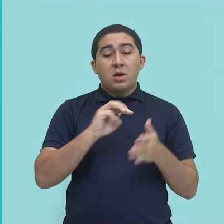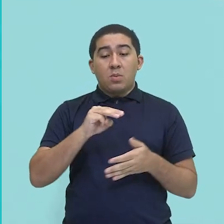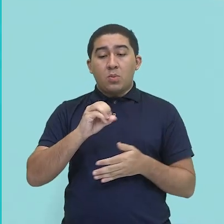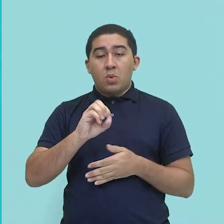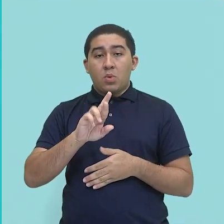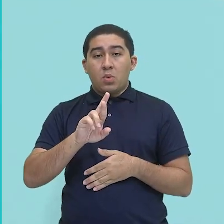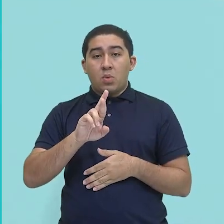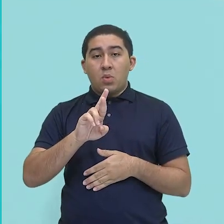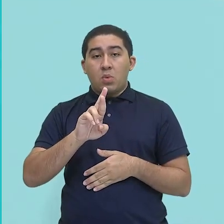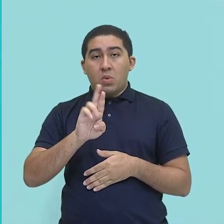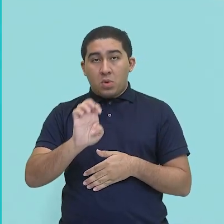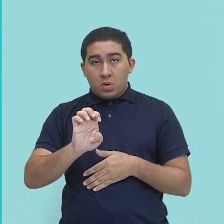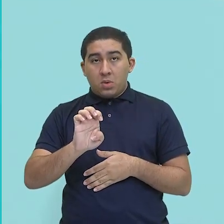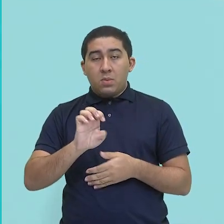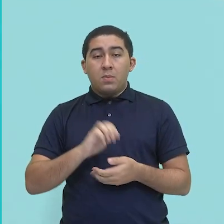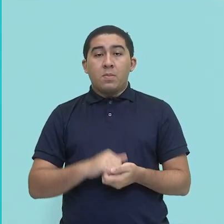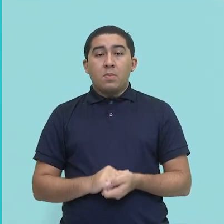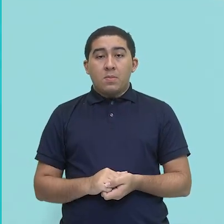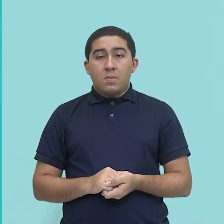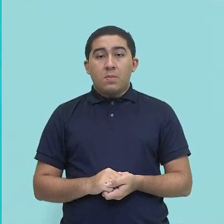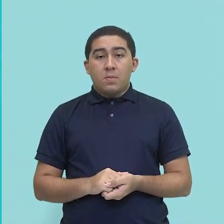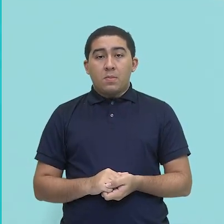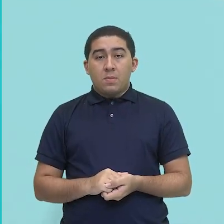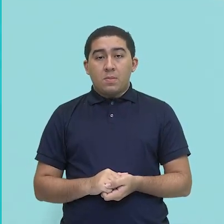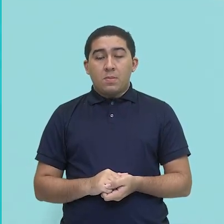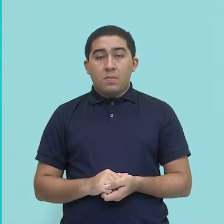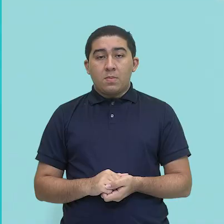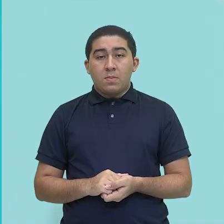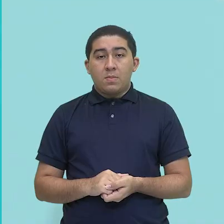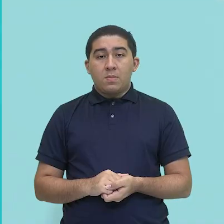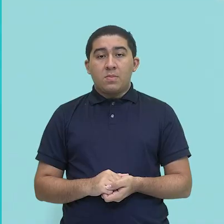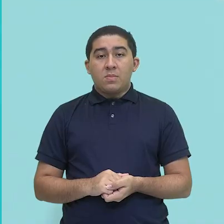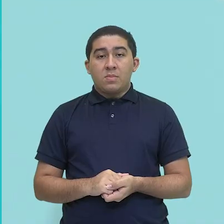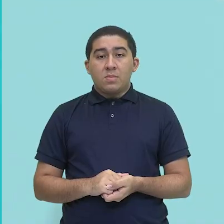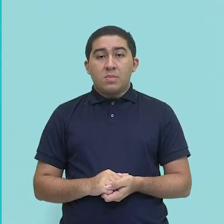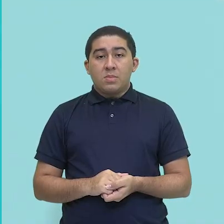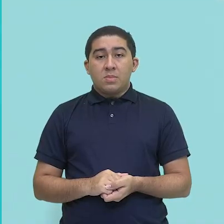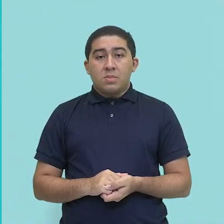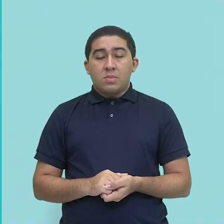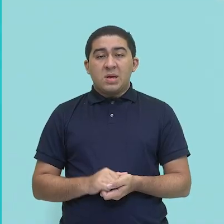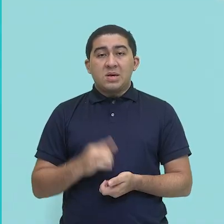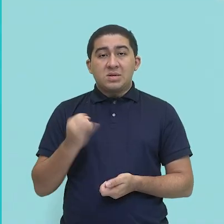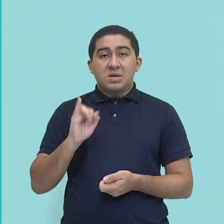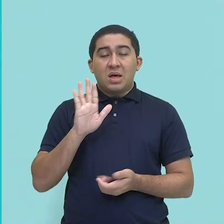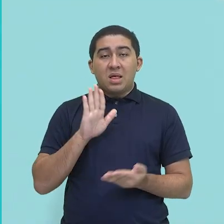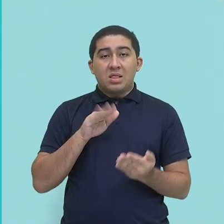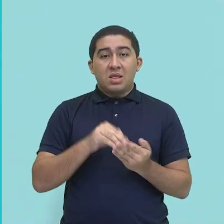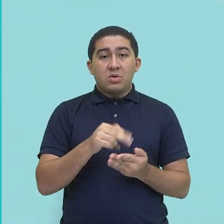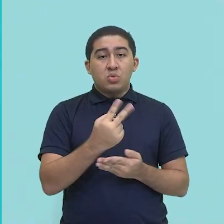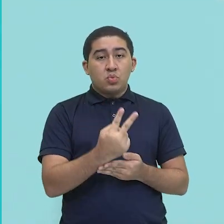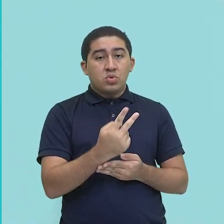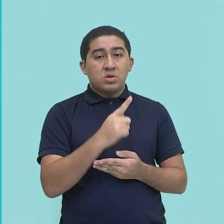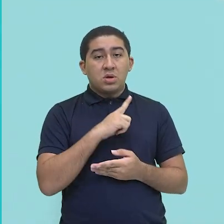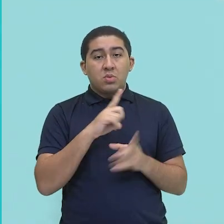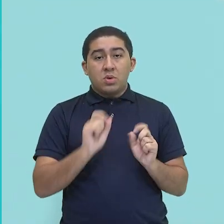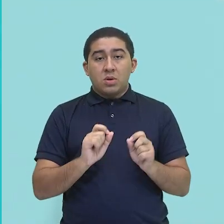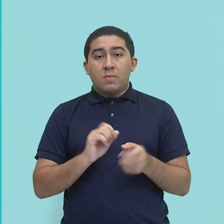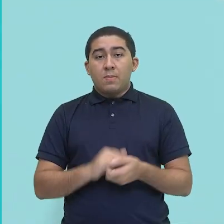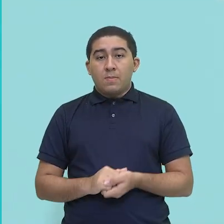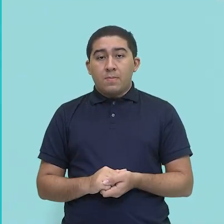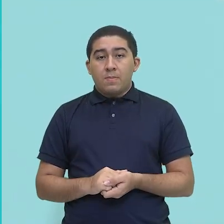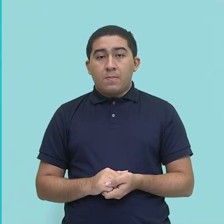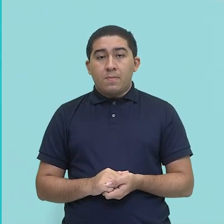more. Se esse adjetivo tiver menos de 3 sílabas, até 2 sílabas, ele